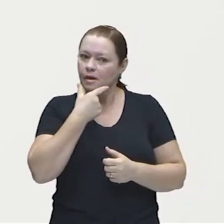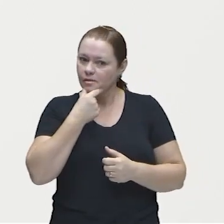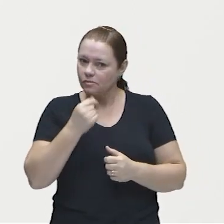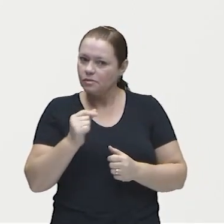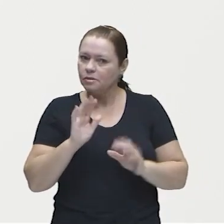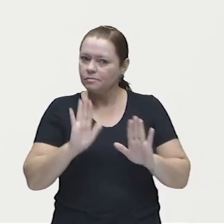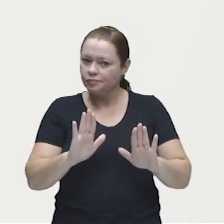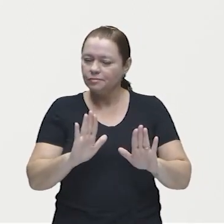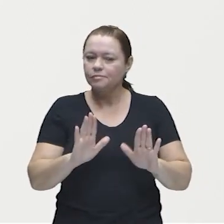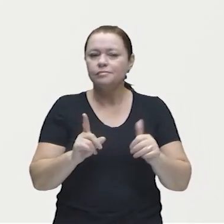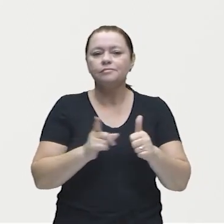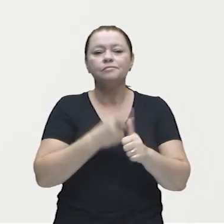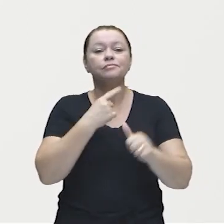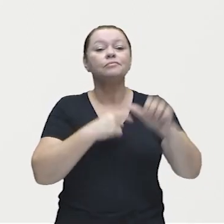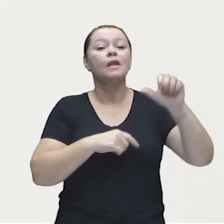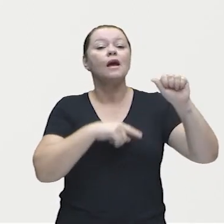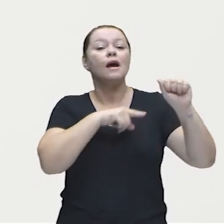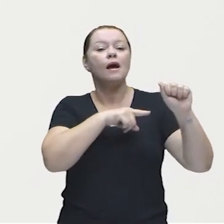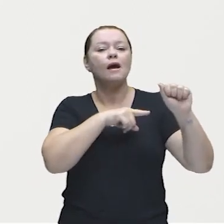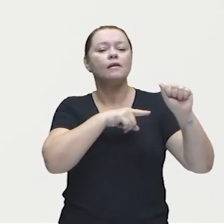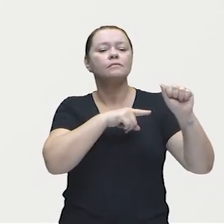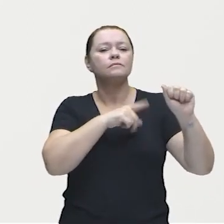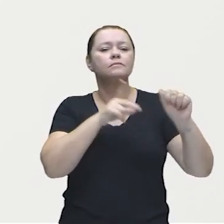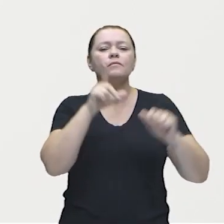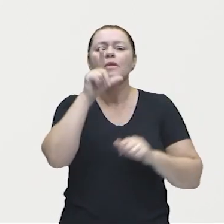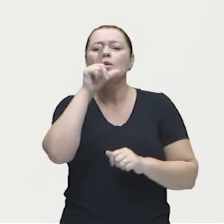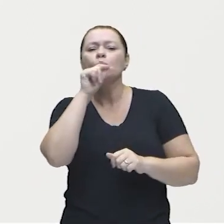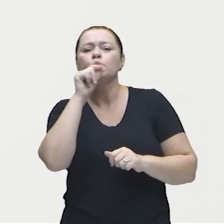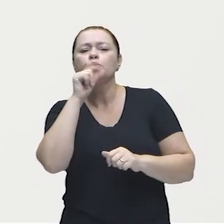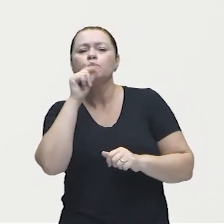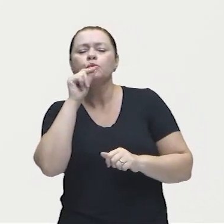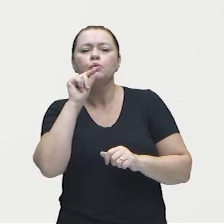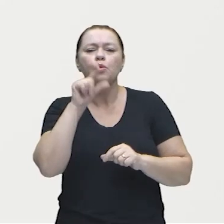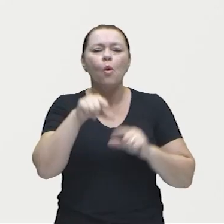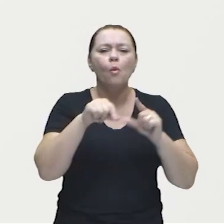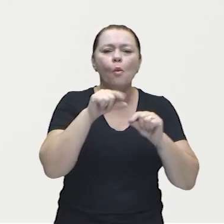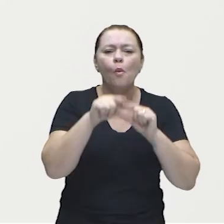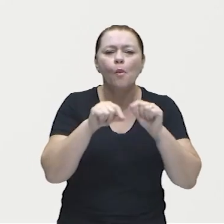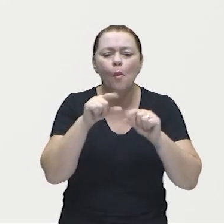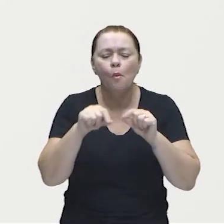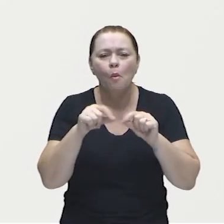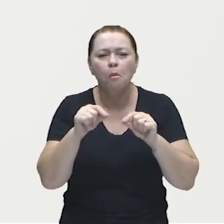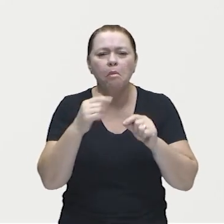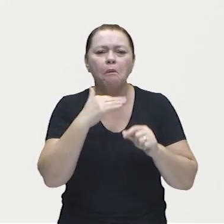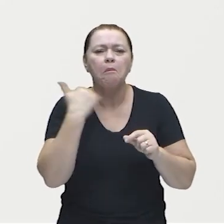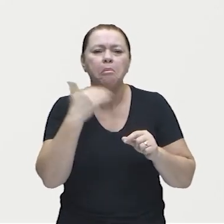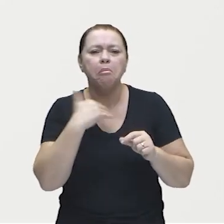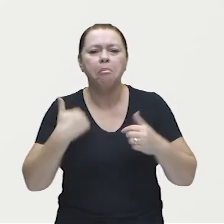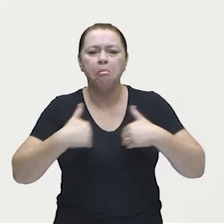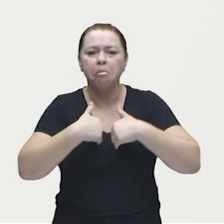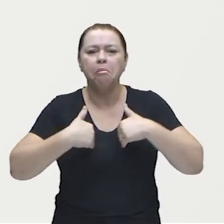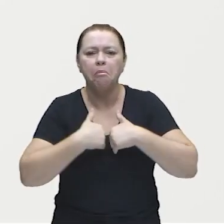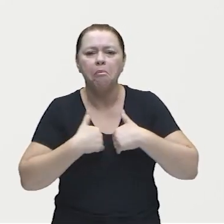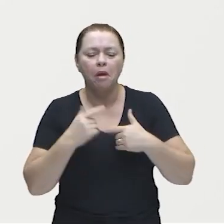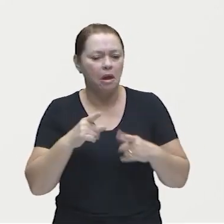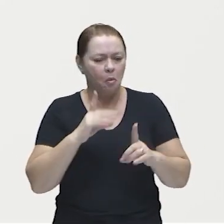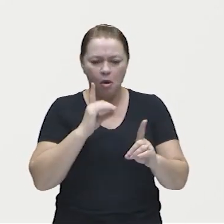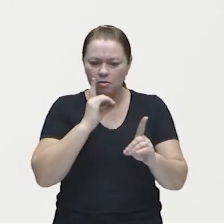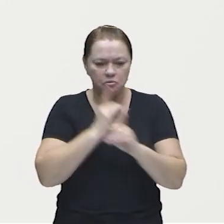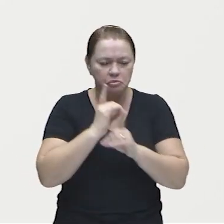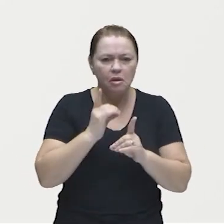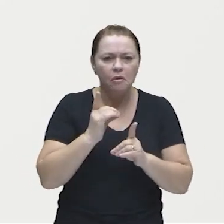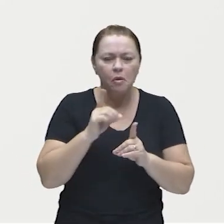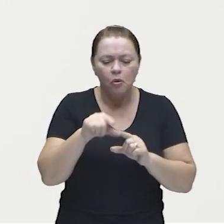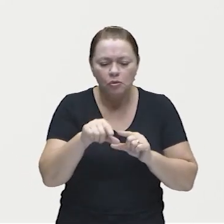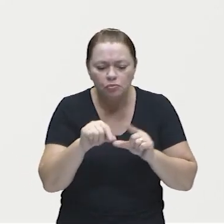lá, questão A. Ave que se alimenta de animais mortos e quando não encontra, caça